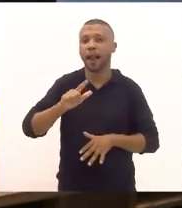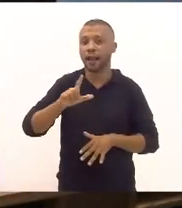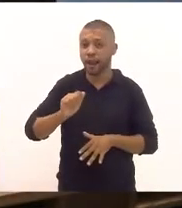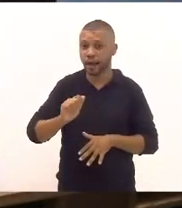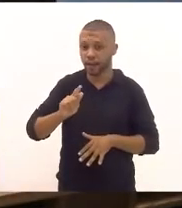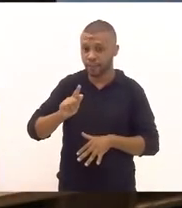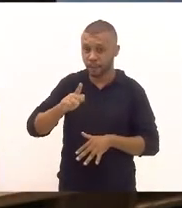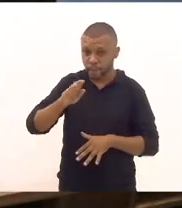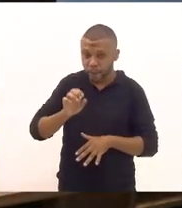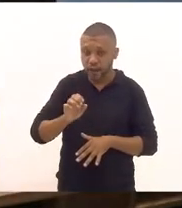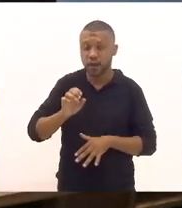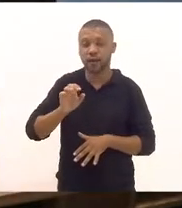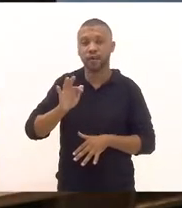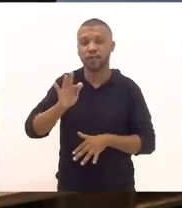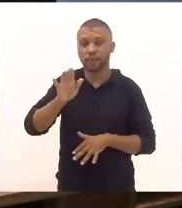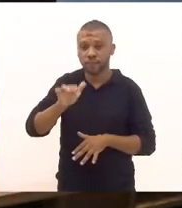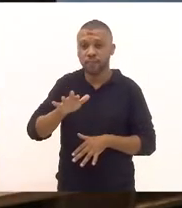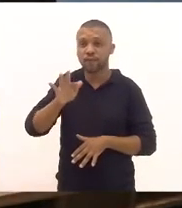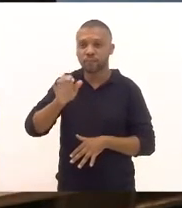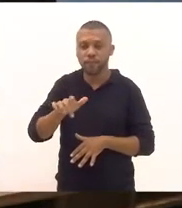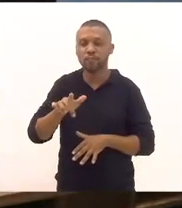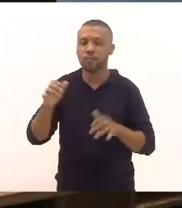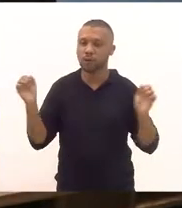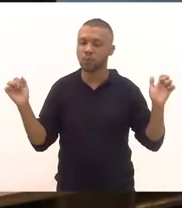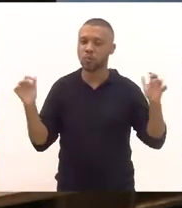colocarem aqui por favor